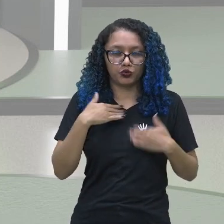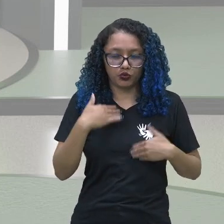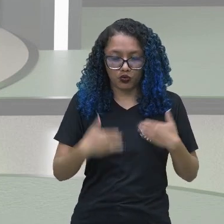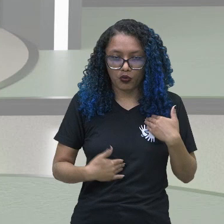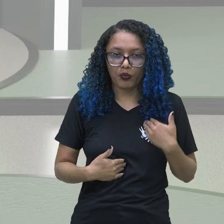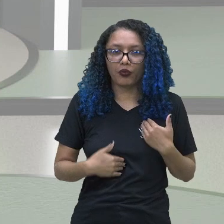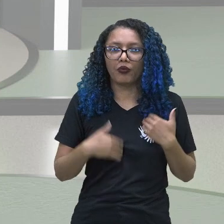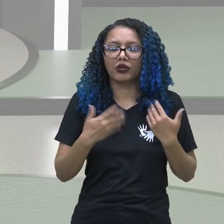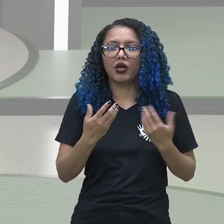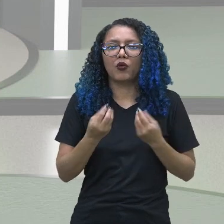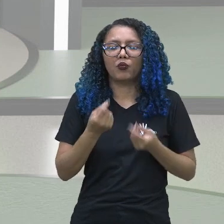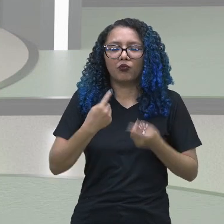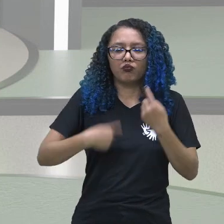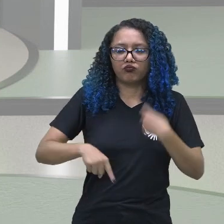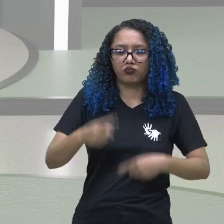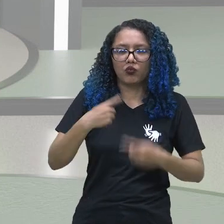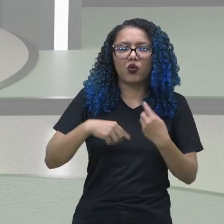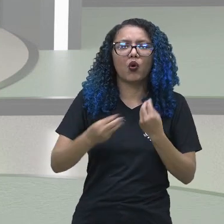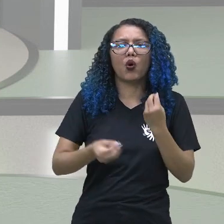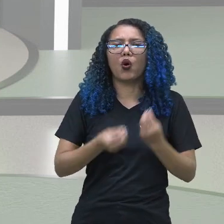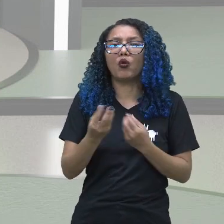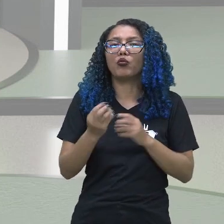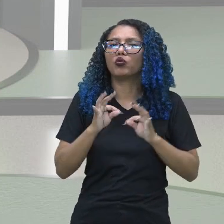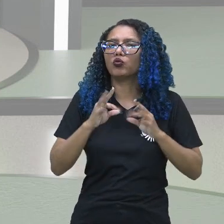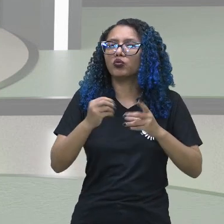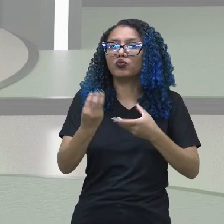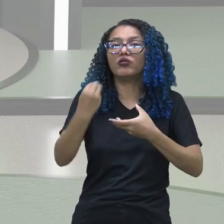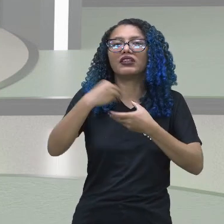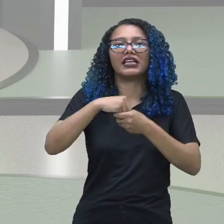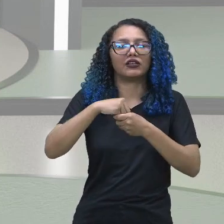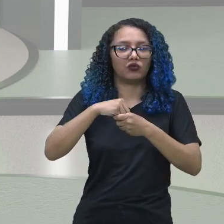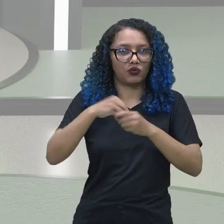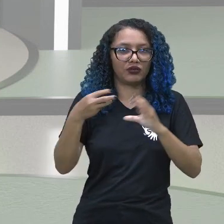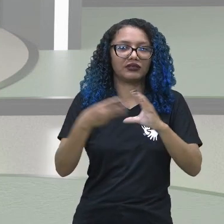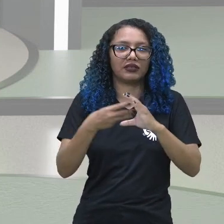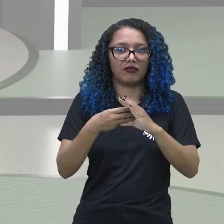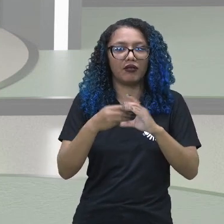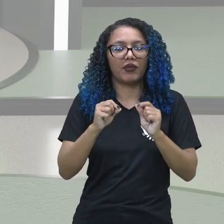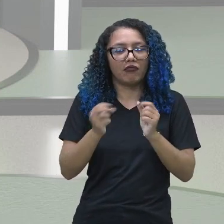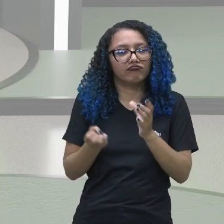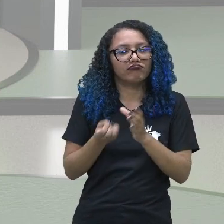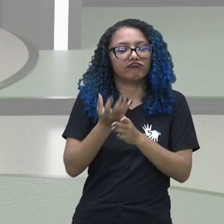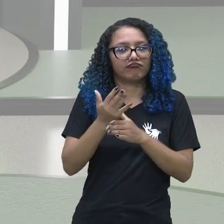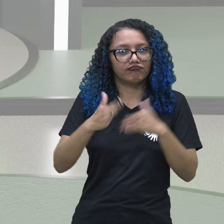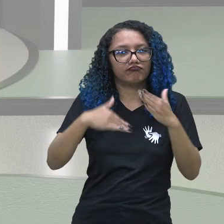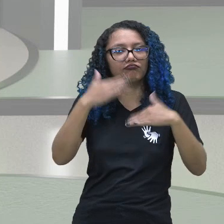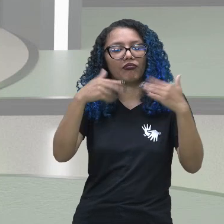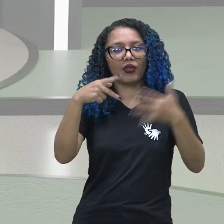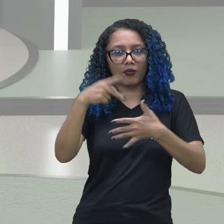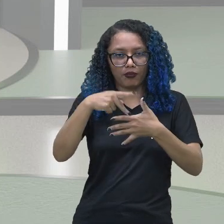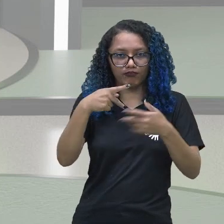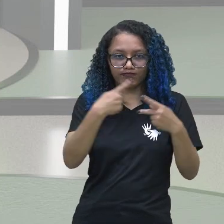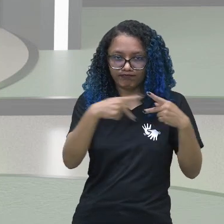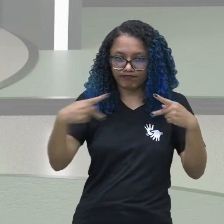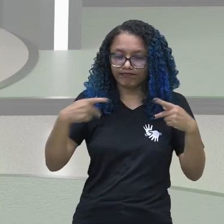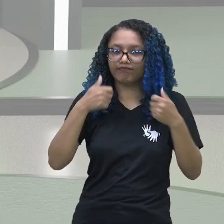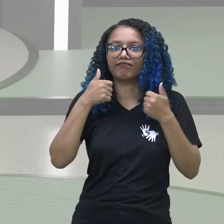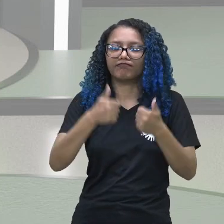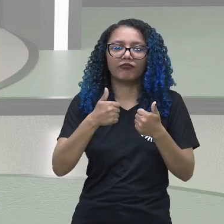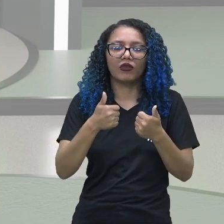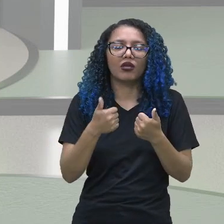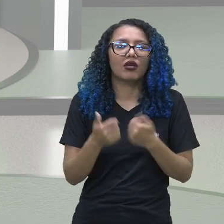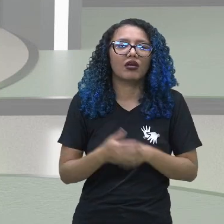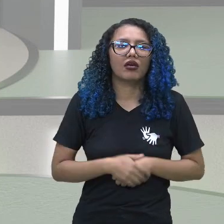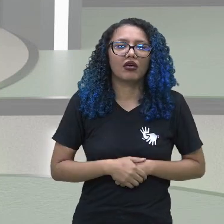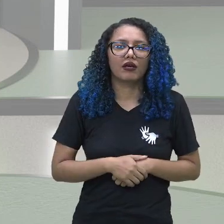Esse metabolismo acontece tudo dentro da célula, viu, gente? Né? Para formar as proteínas. O que vai acontecer? Vai acontecer a